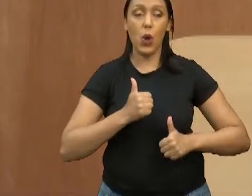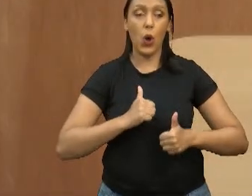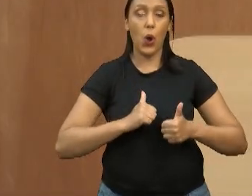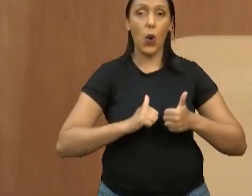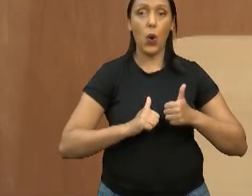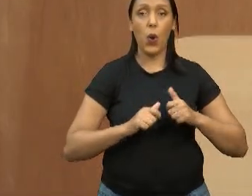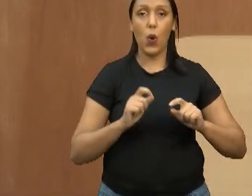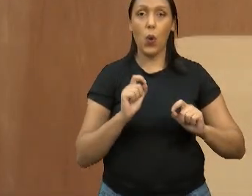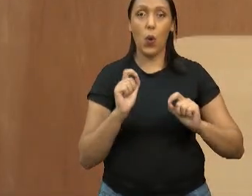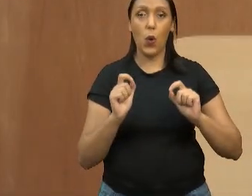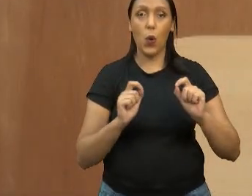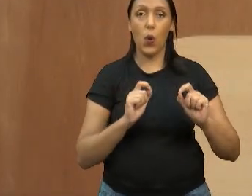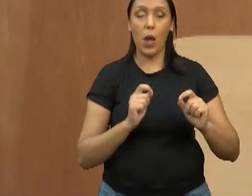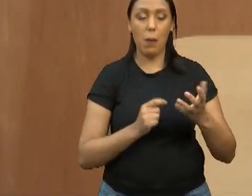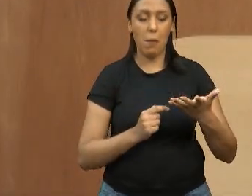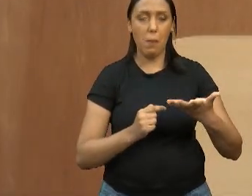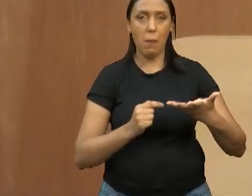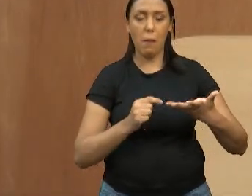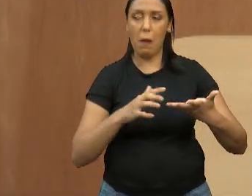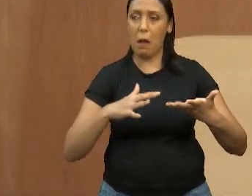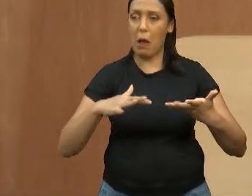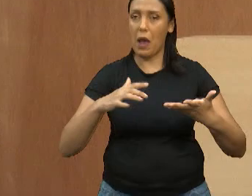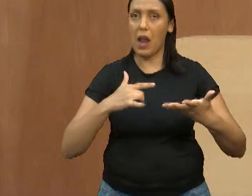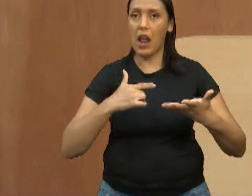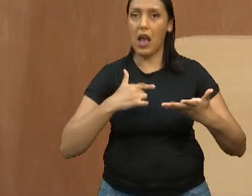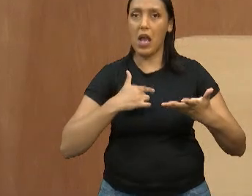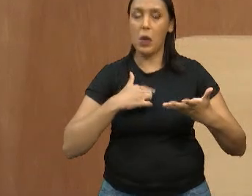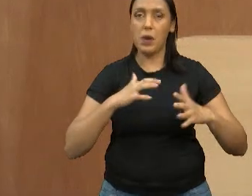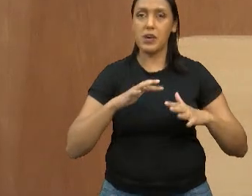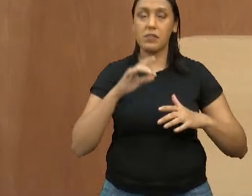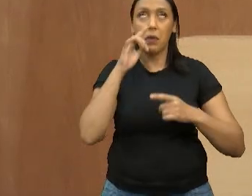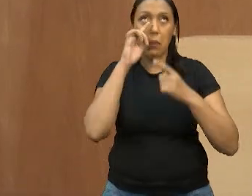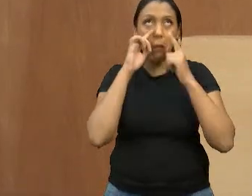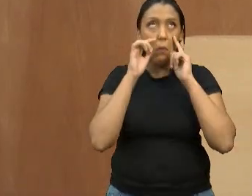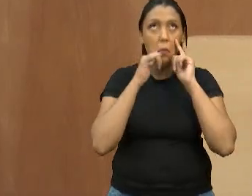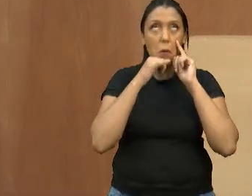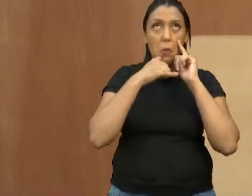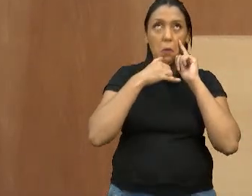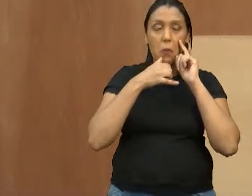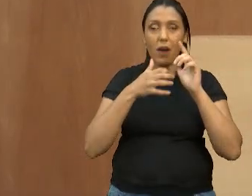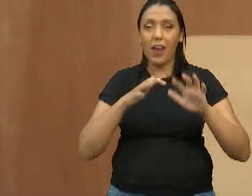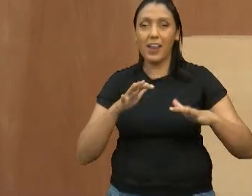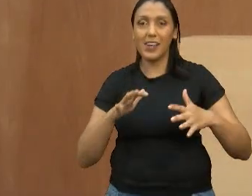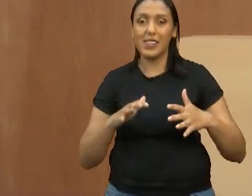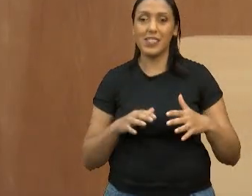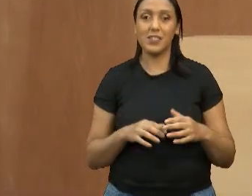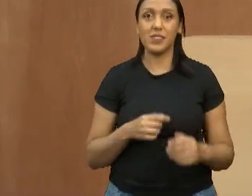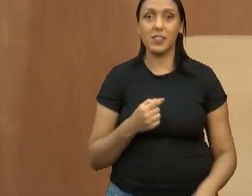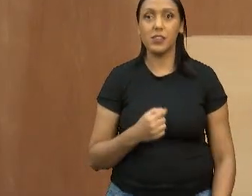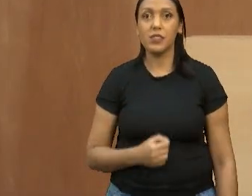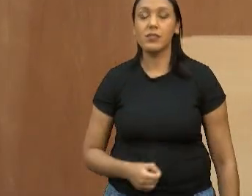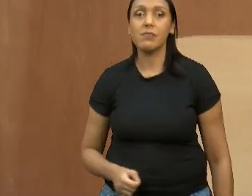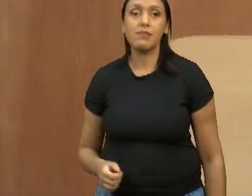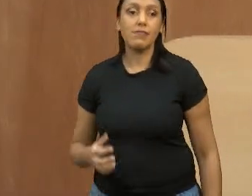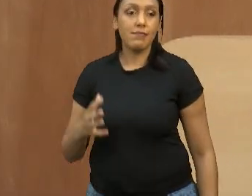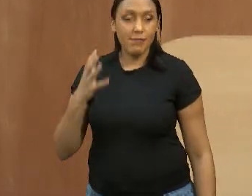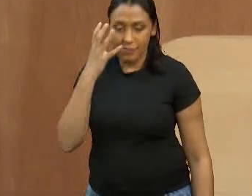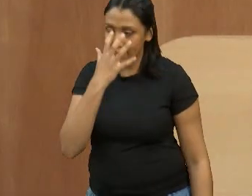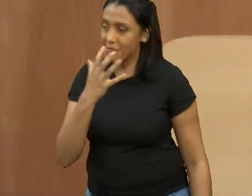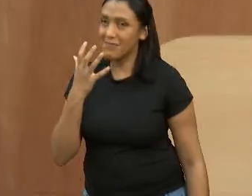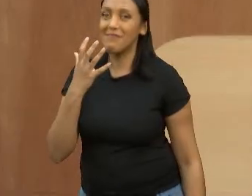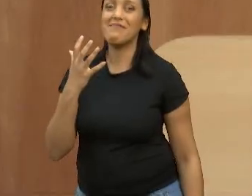me encheu uma linguagem que eu não imaginava que era tão bela e tão profunda como a linguagem dos